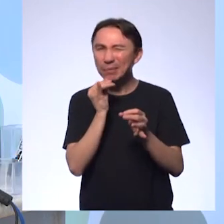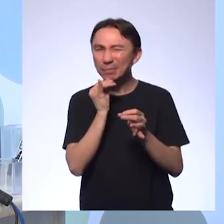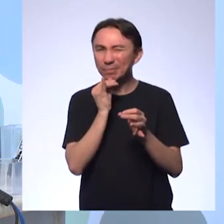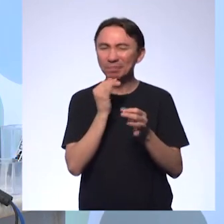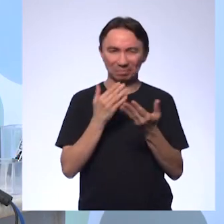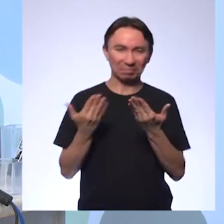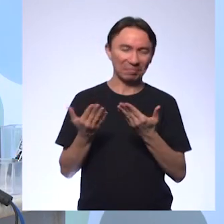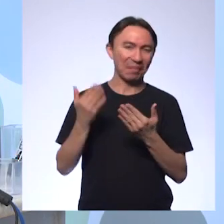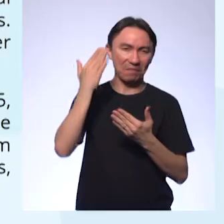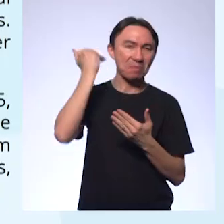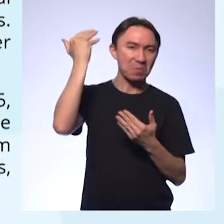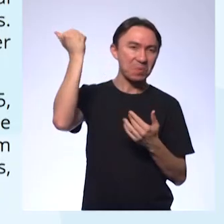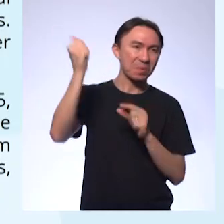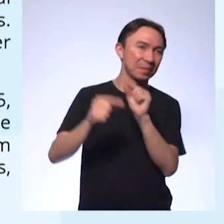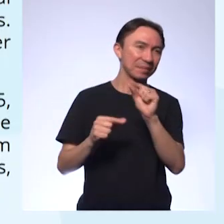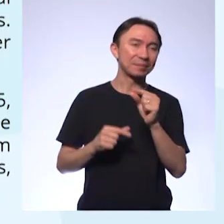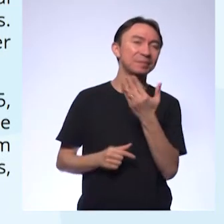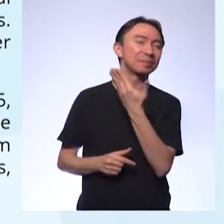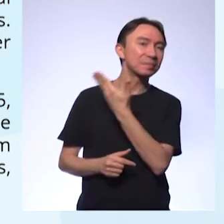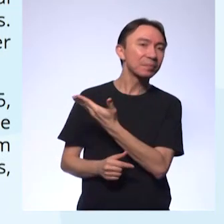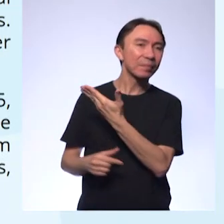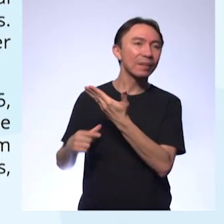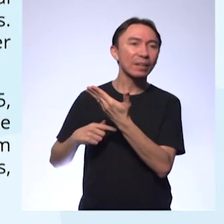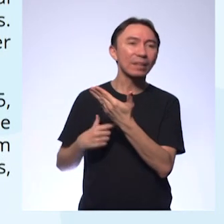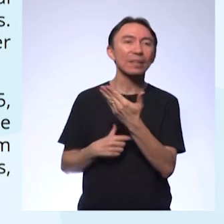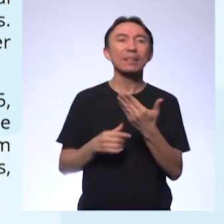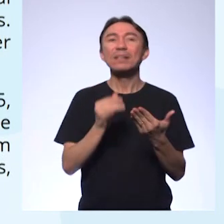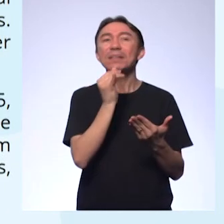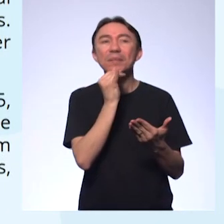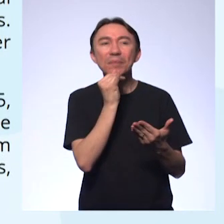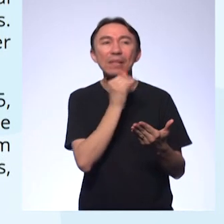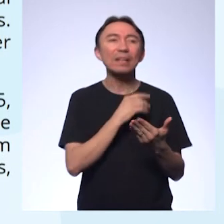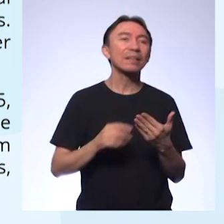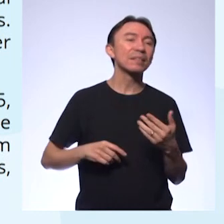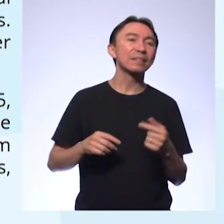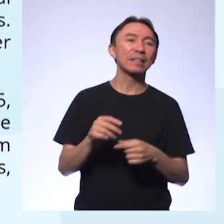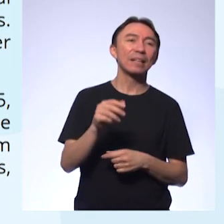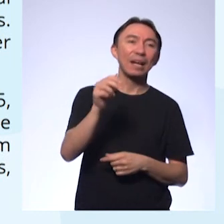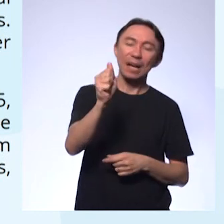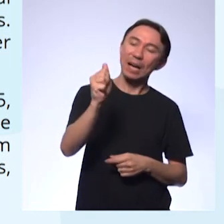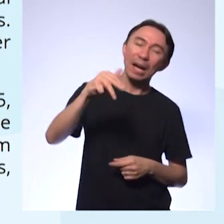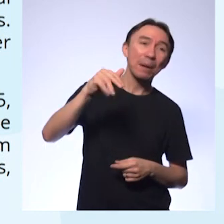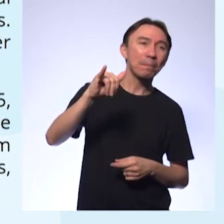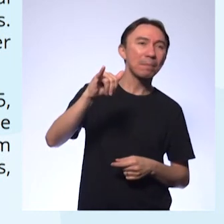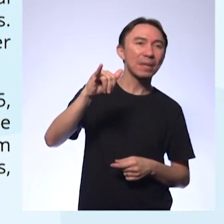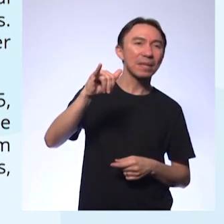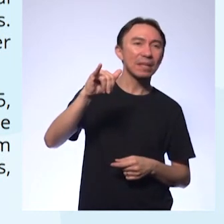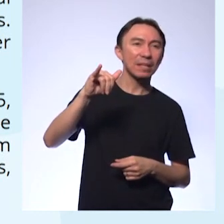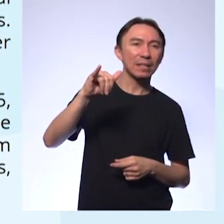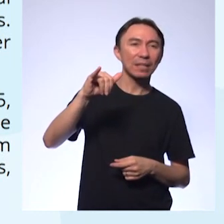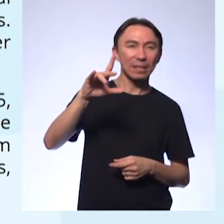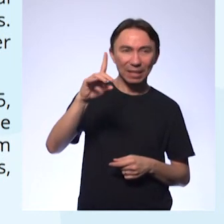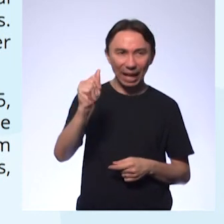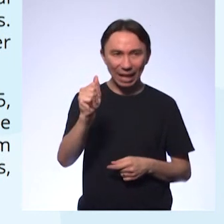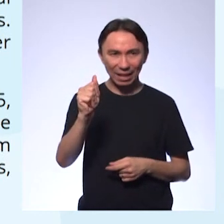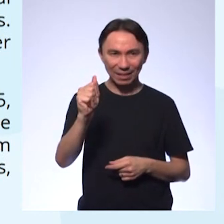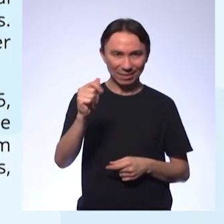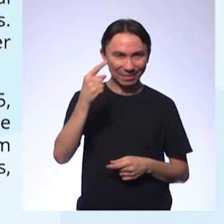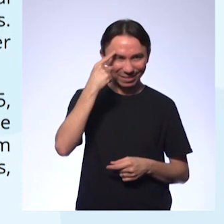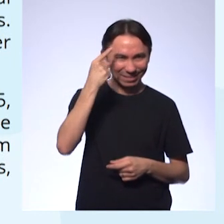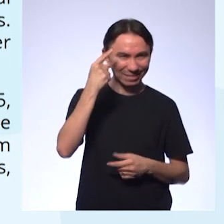de vocês, que é a importância do isômero no caso da talidomida ou amida naftálica do